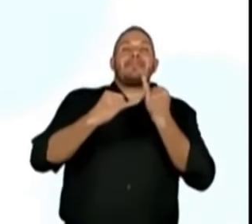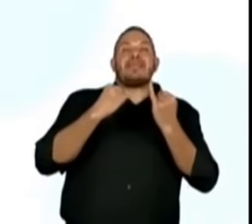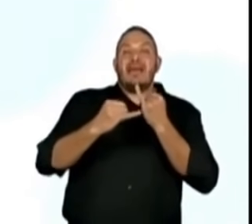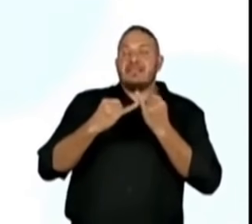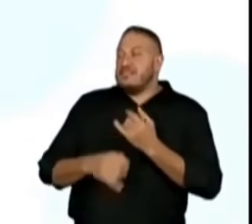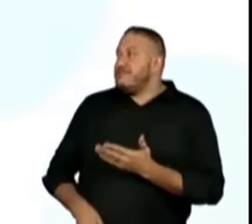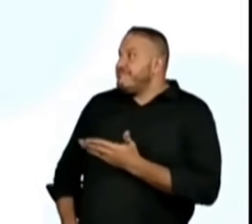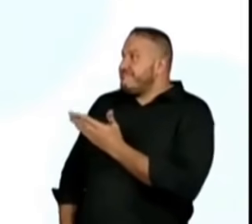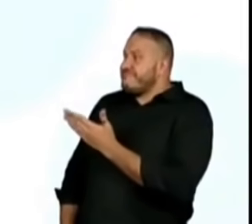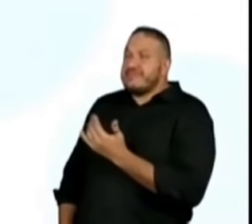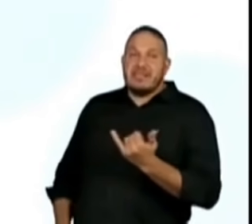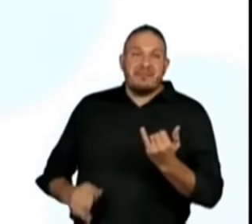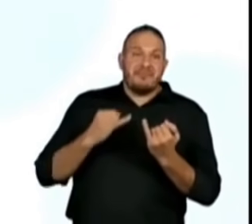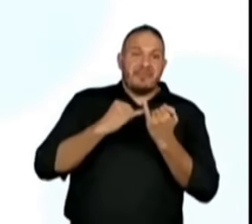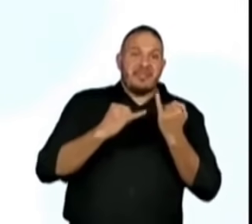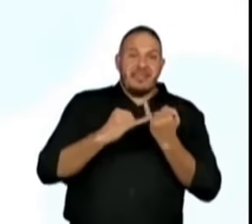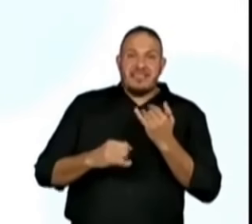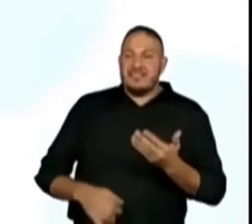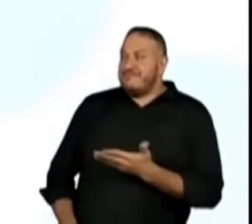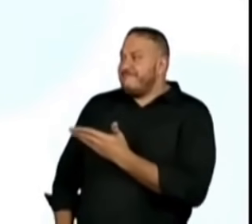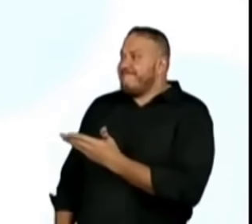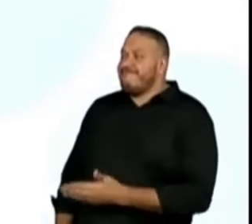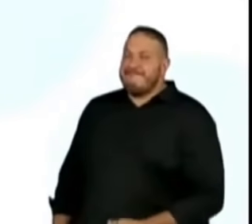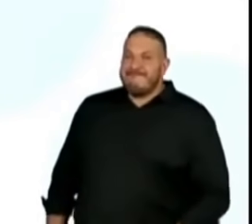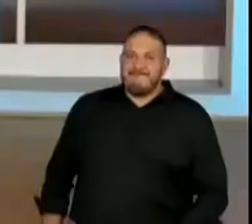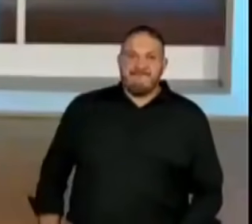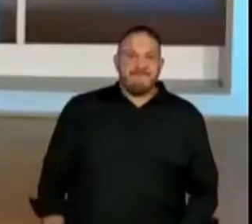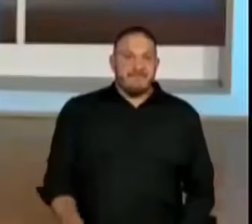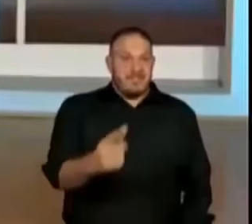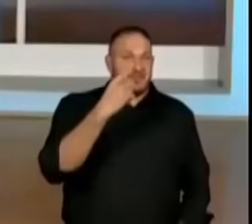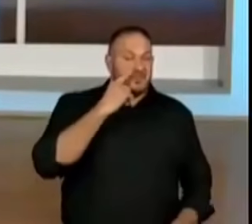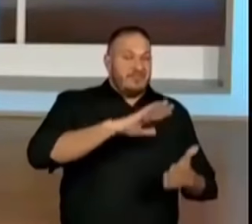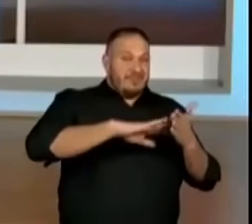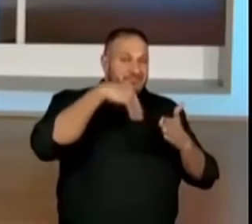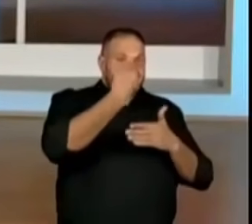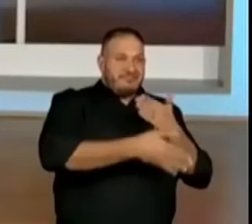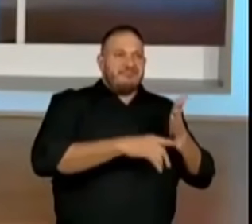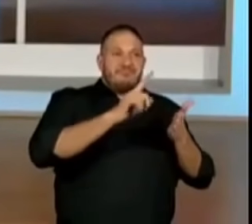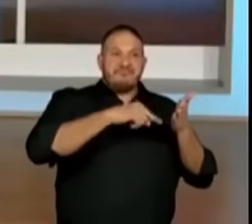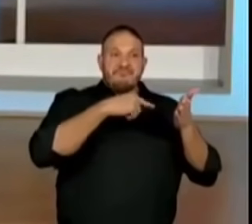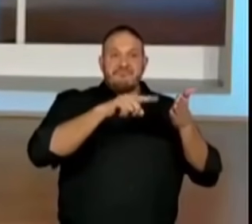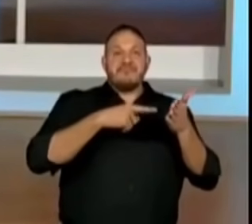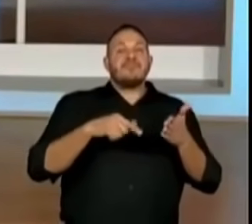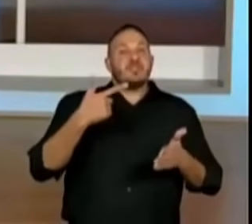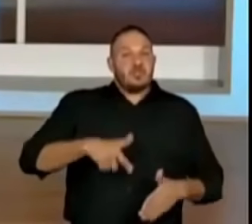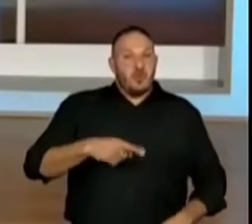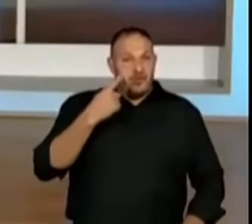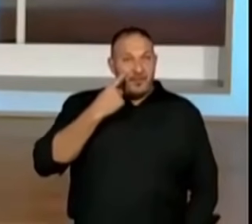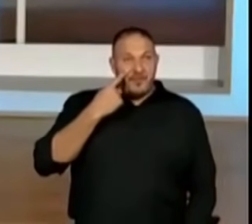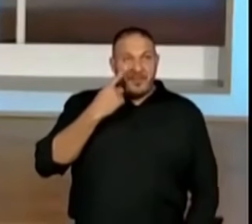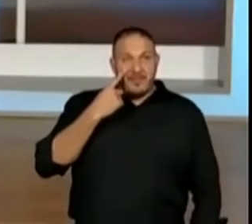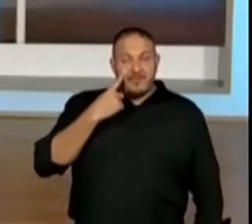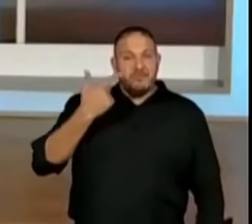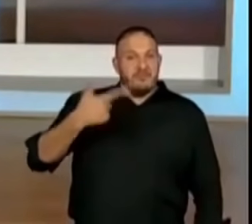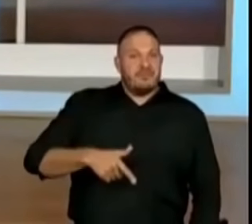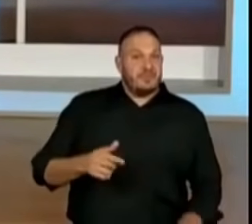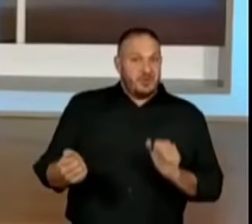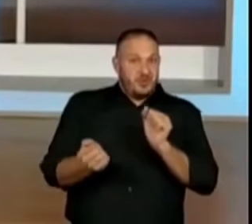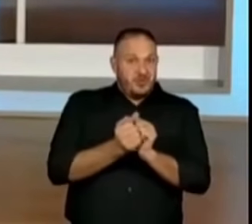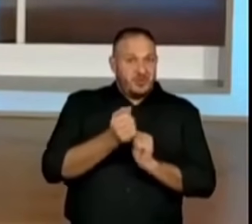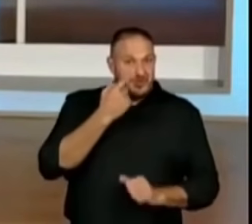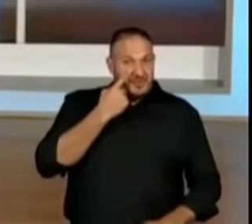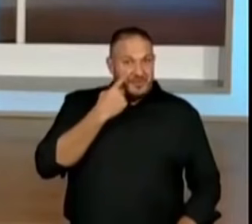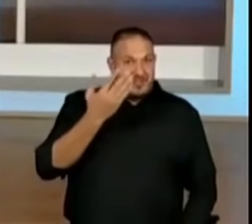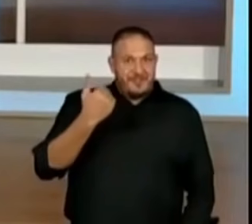disso, metade, ok? Então, vamos lá para o flip? Vou mudar essa página aqui e vamos fazer aqui junto,